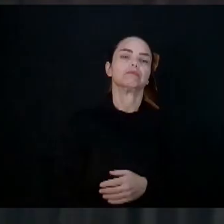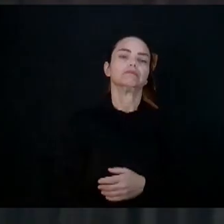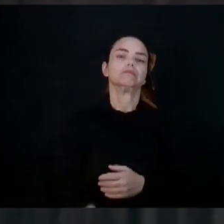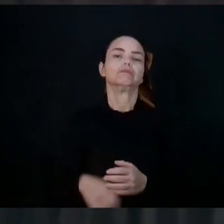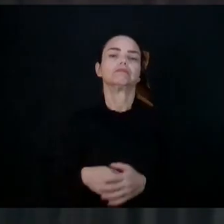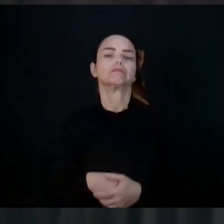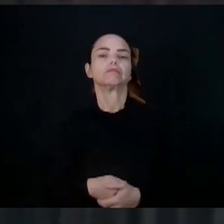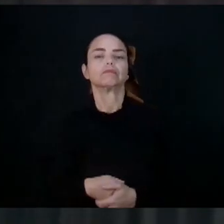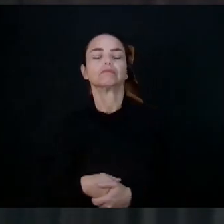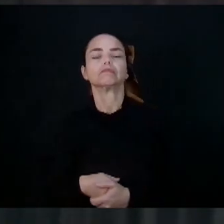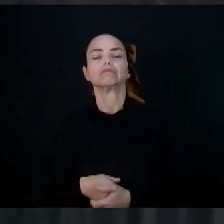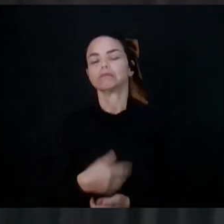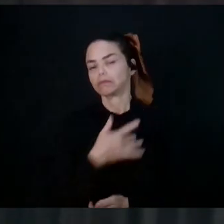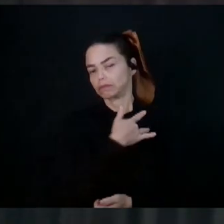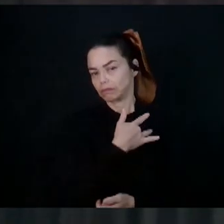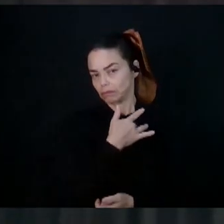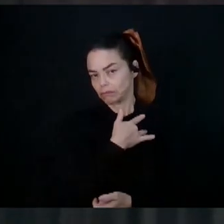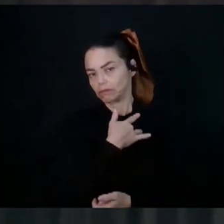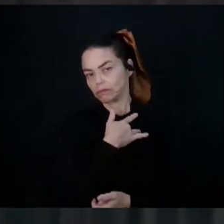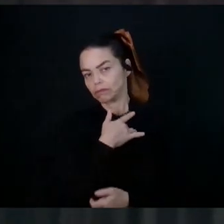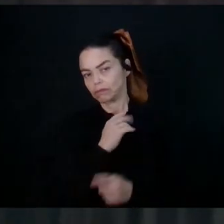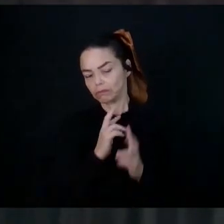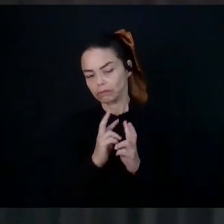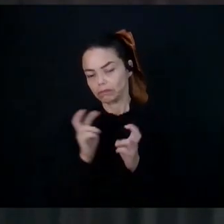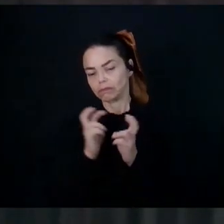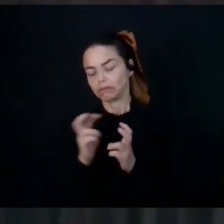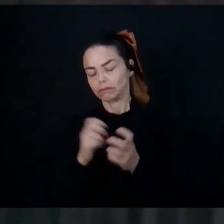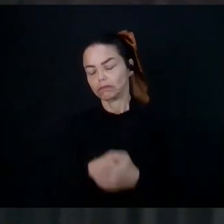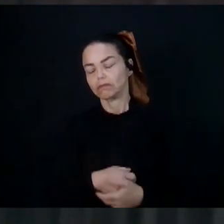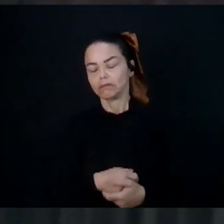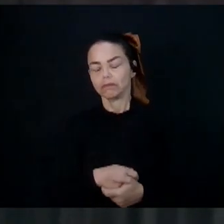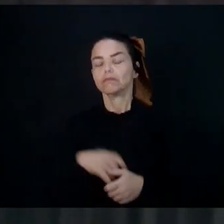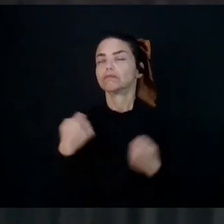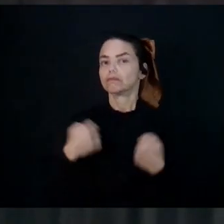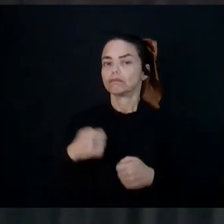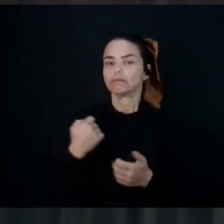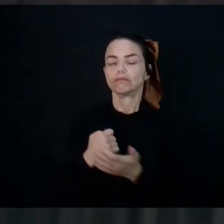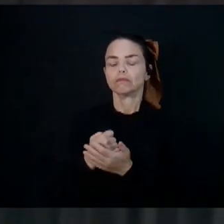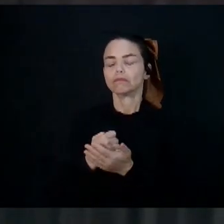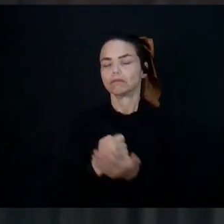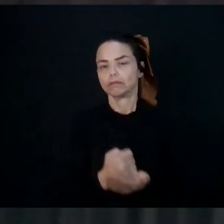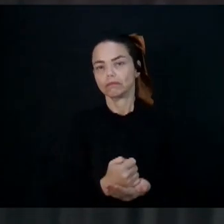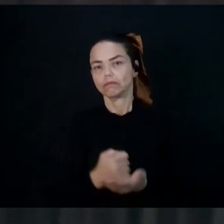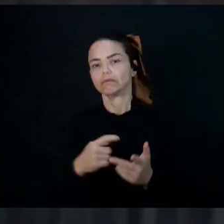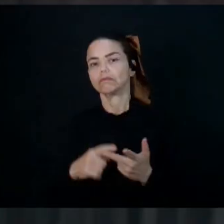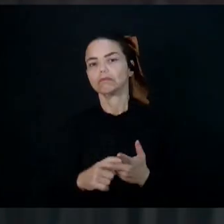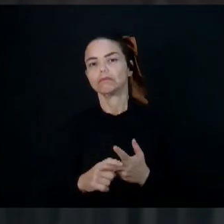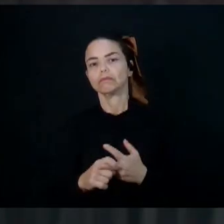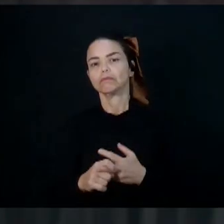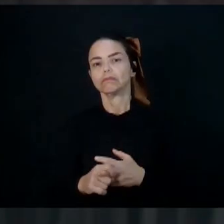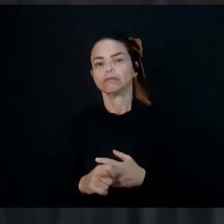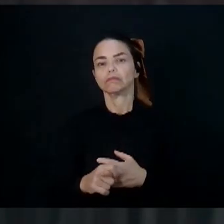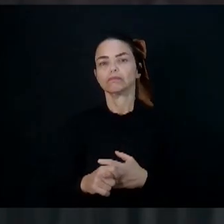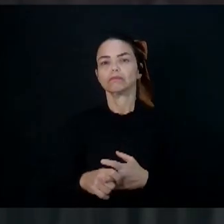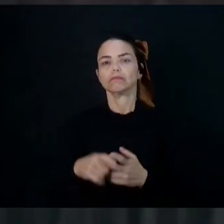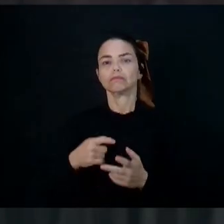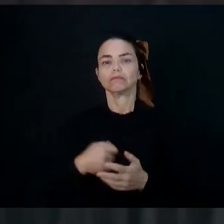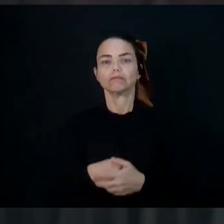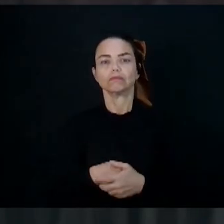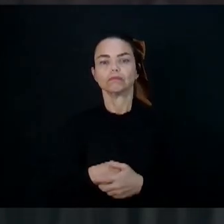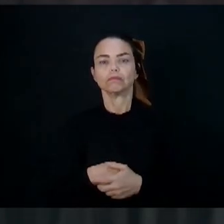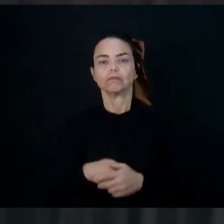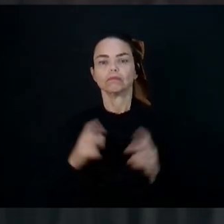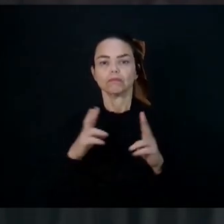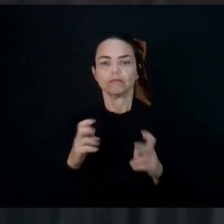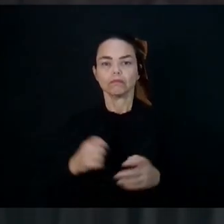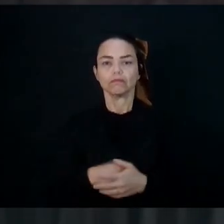vai tocar em quem escuta, olha, eu preciso de ajuda, entra naquela questão, eu